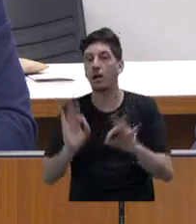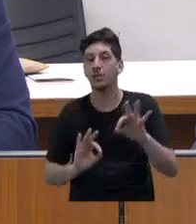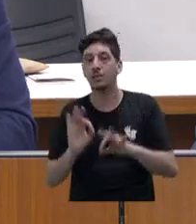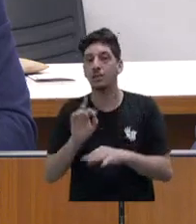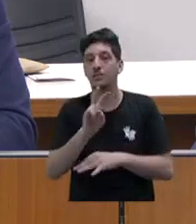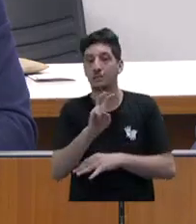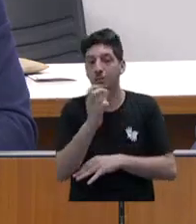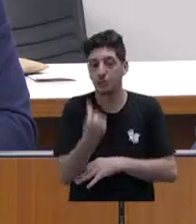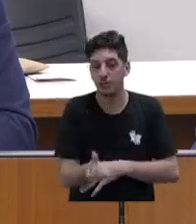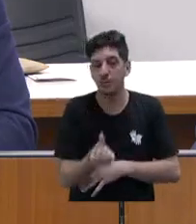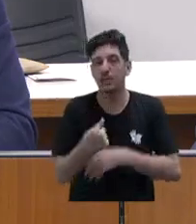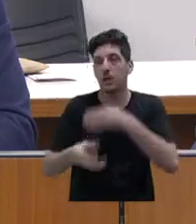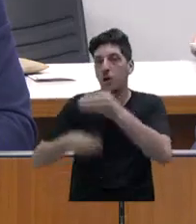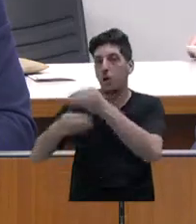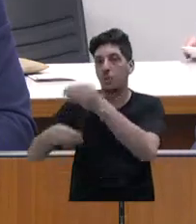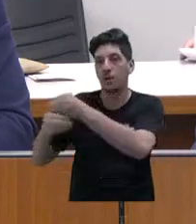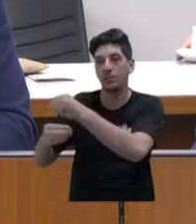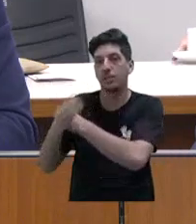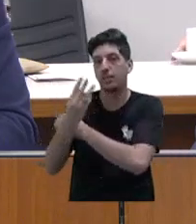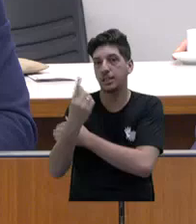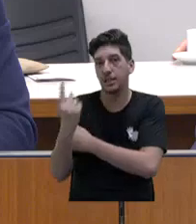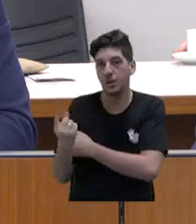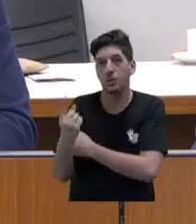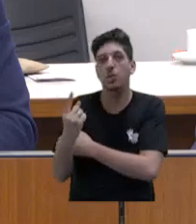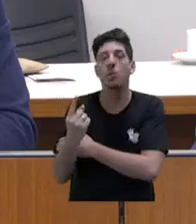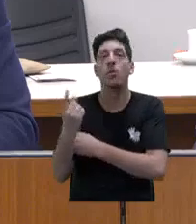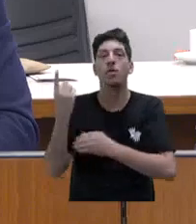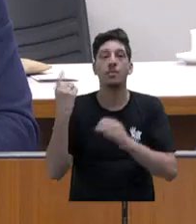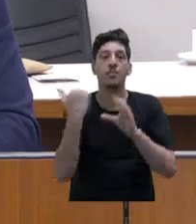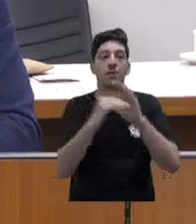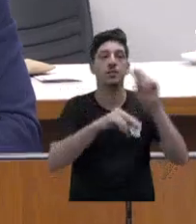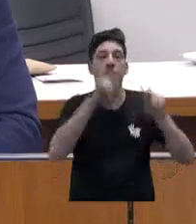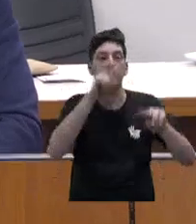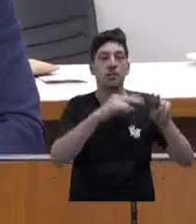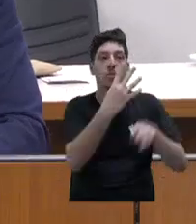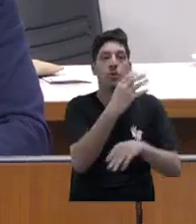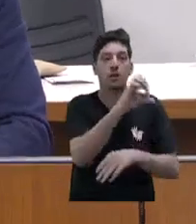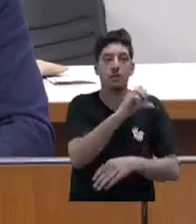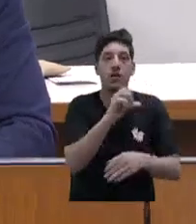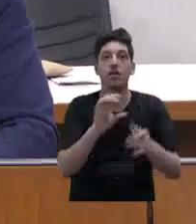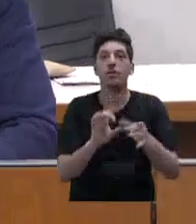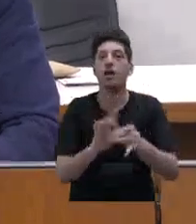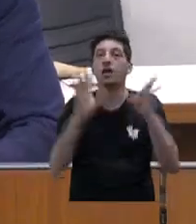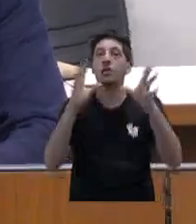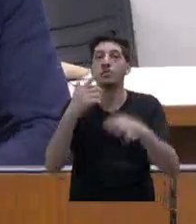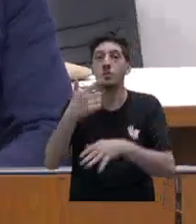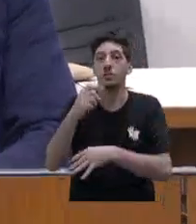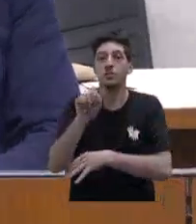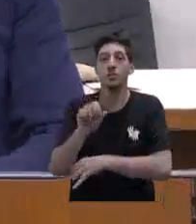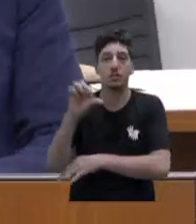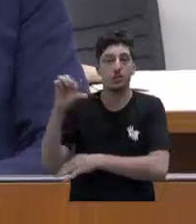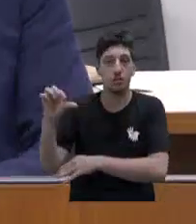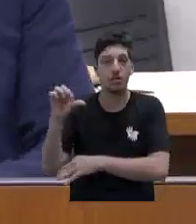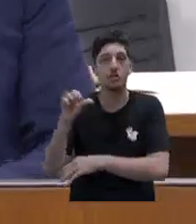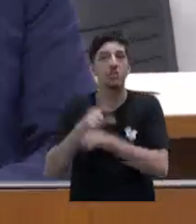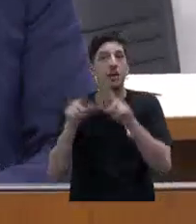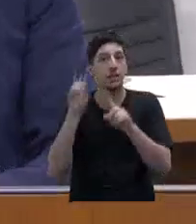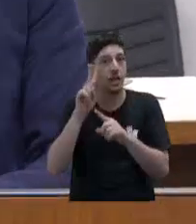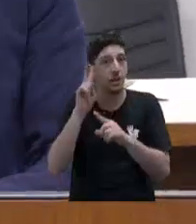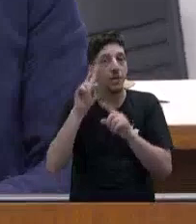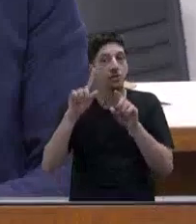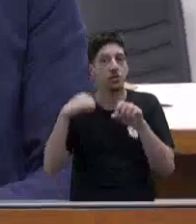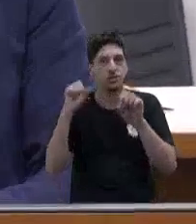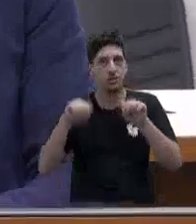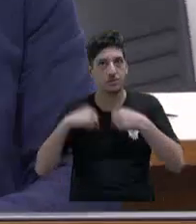56, em complementação, nós temos 31, enviado para análise 49, autorizado 289. Lembrando que nós estamos fazendo um